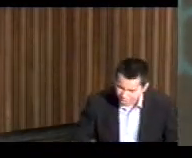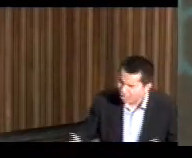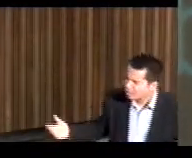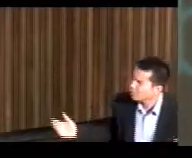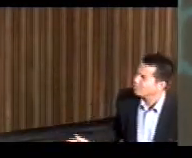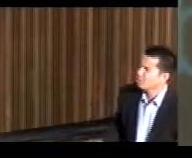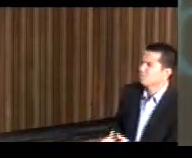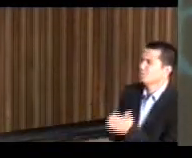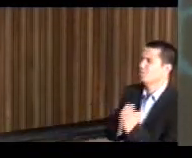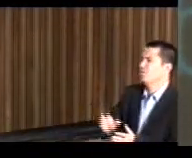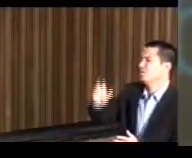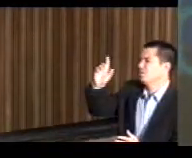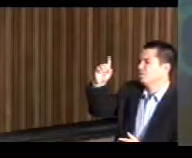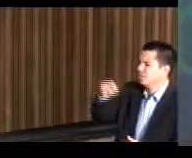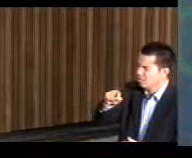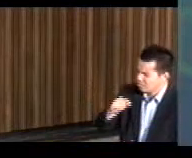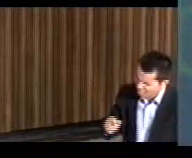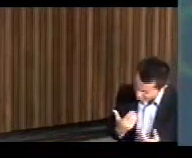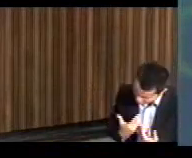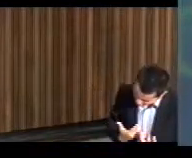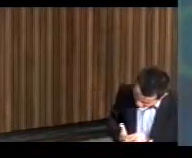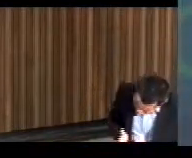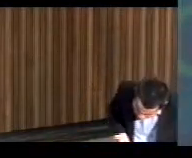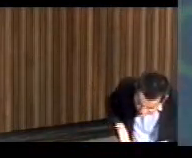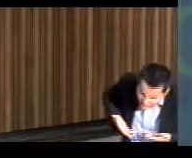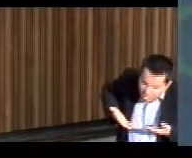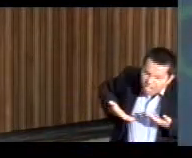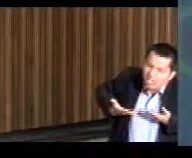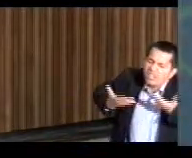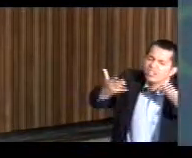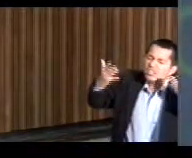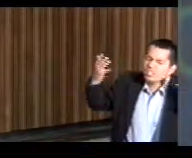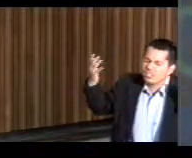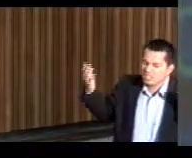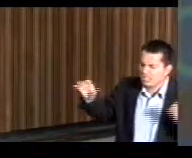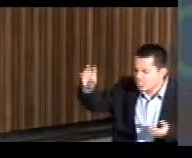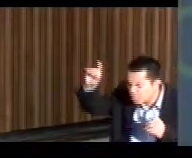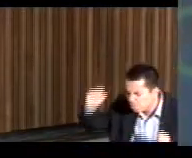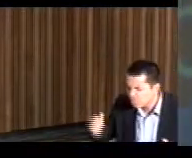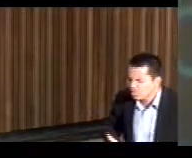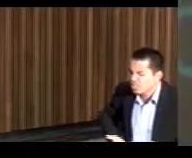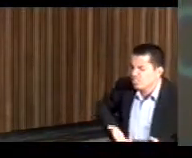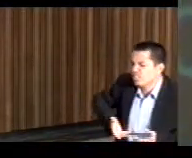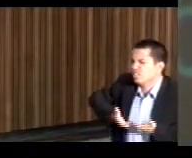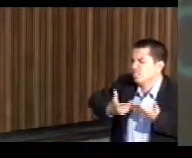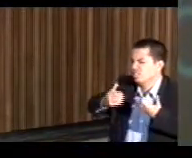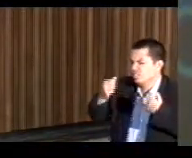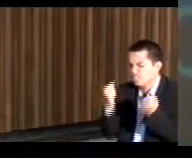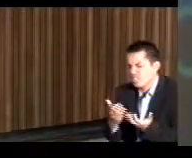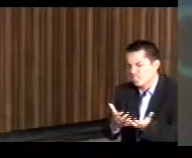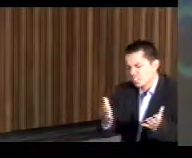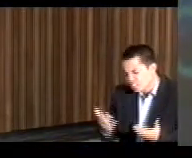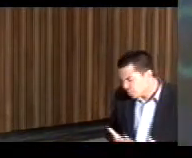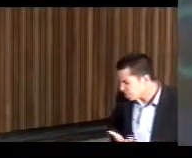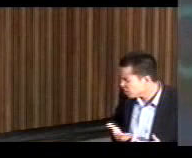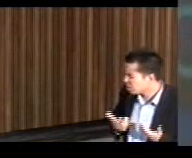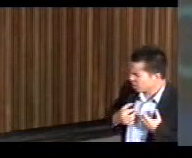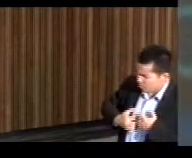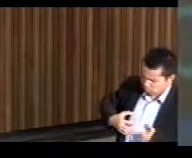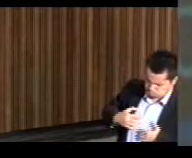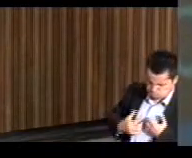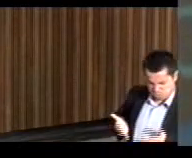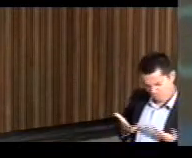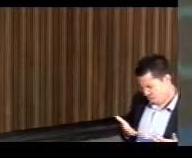ele outra vez e a ela outra vez, que Tu és o Deus Todo-Poderoso, a inquietação da